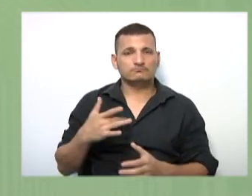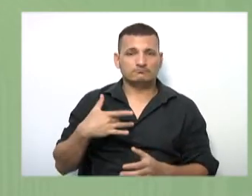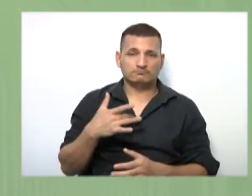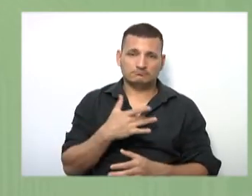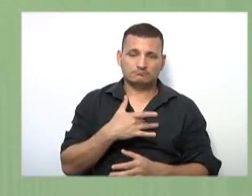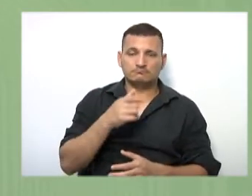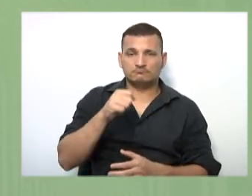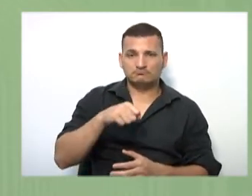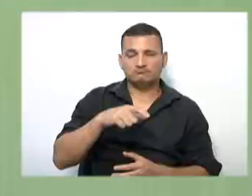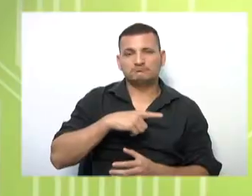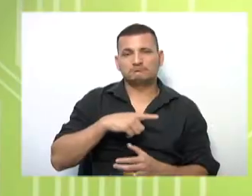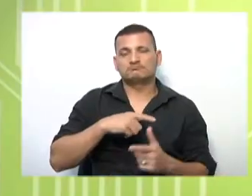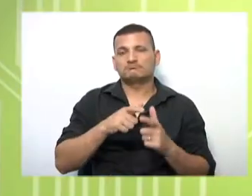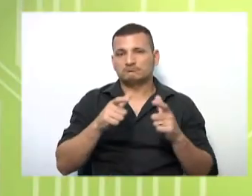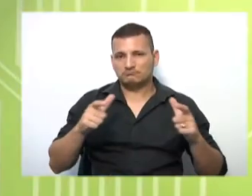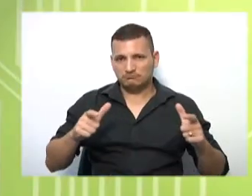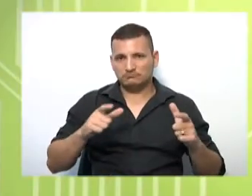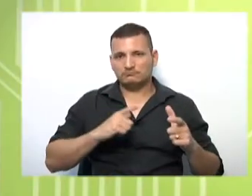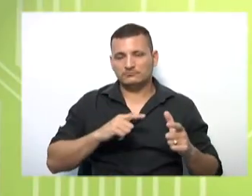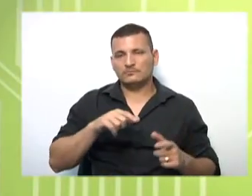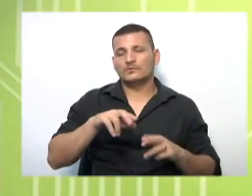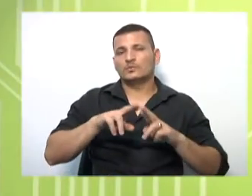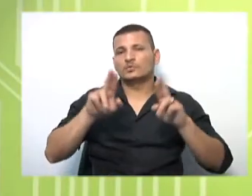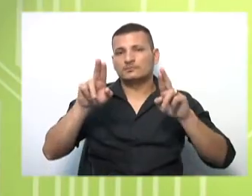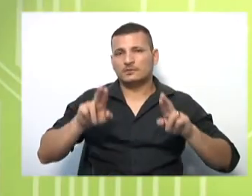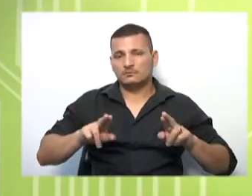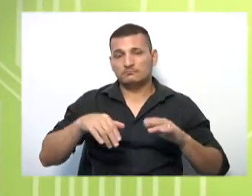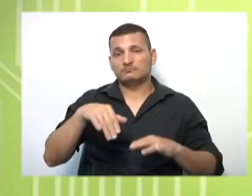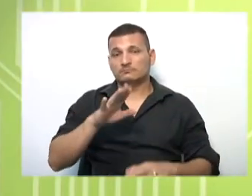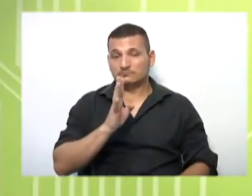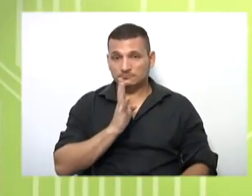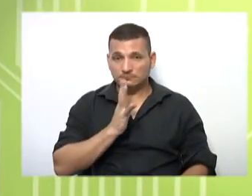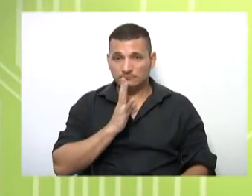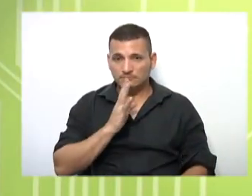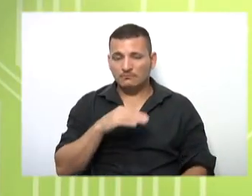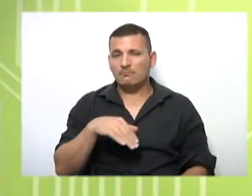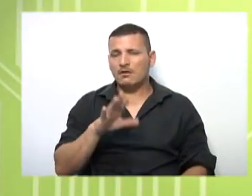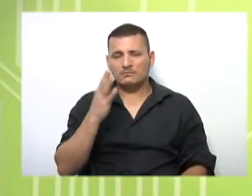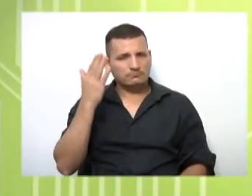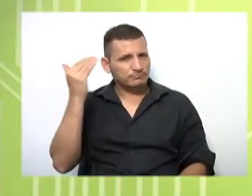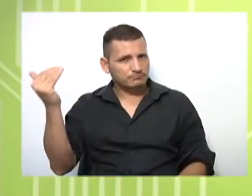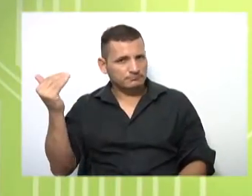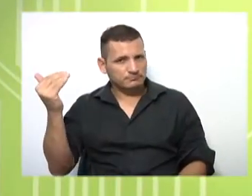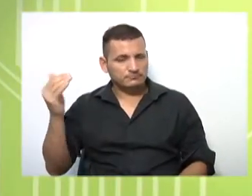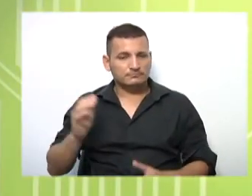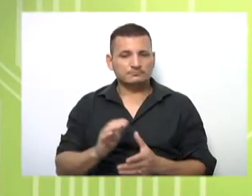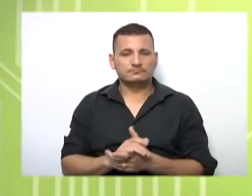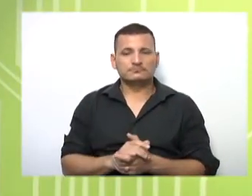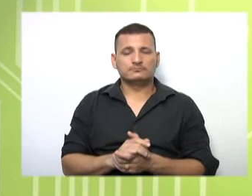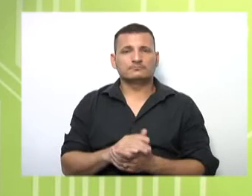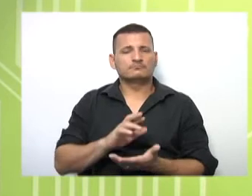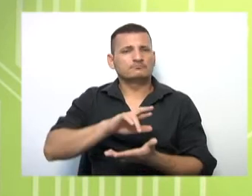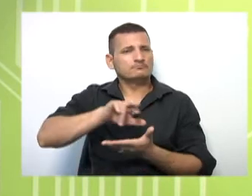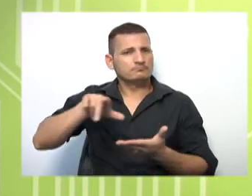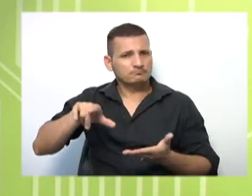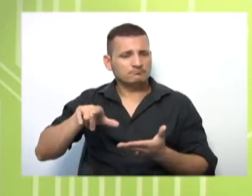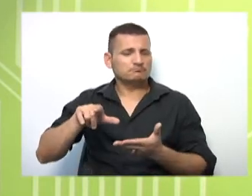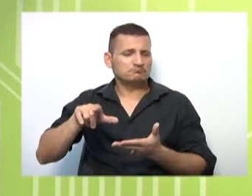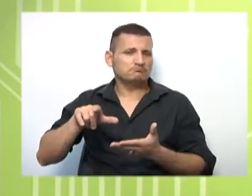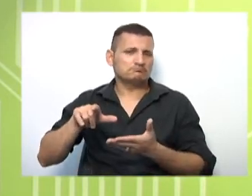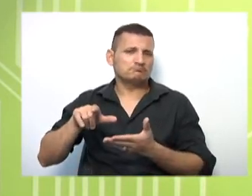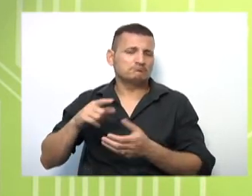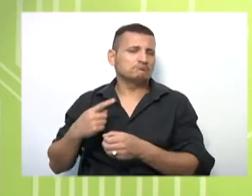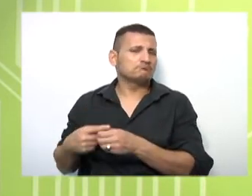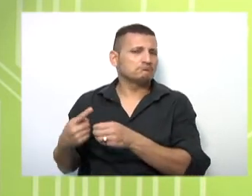crescido bastante, além da Unimed, que é a mais conhecida, a mais popular, em diversos municípios, muitos